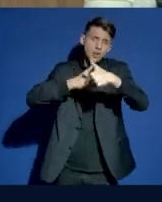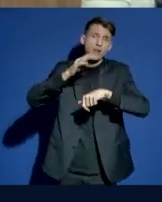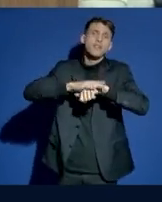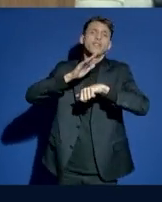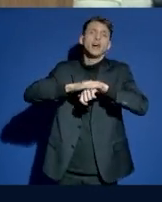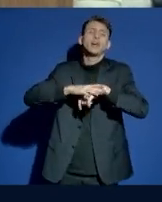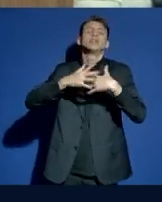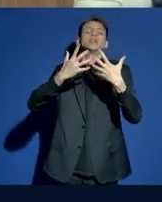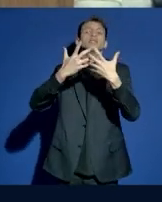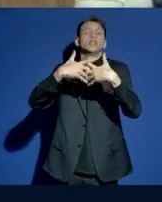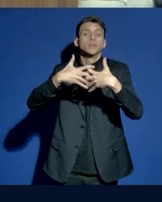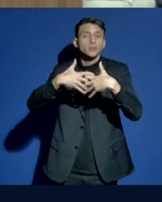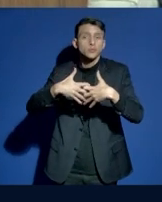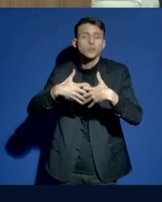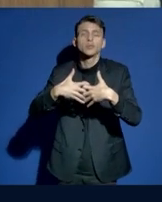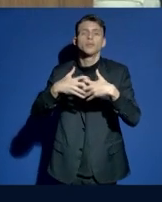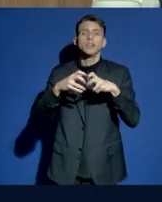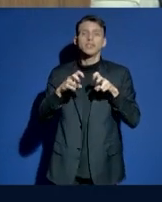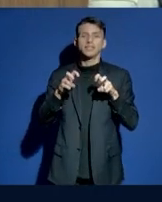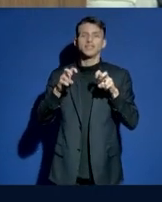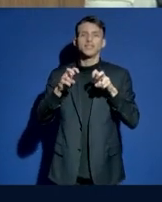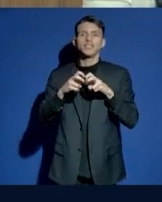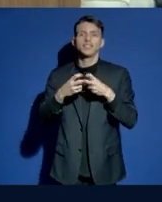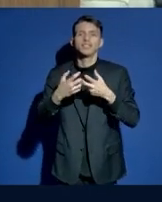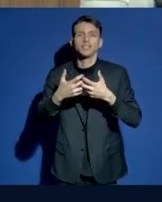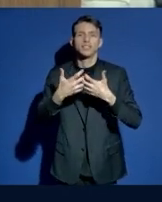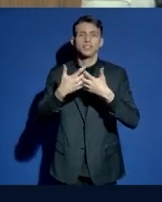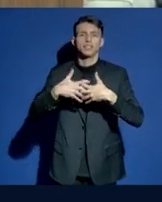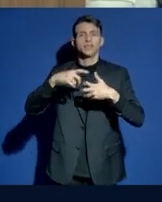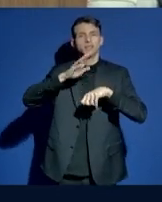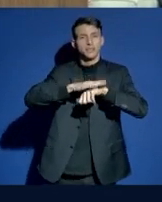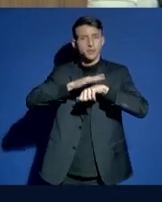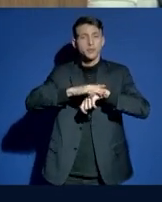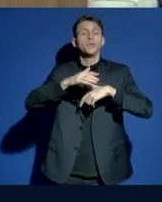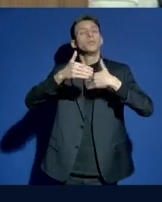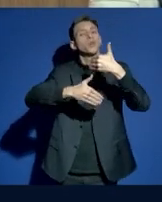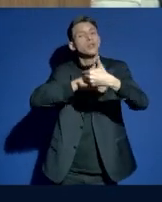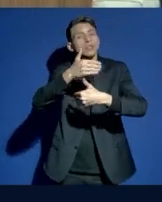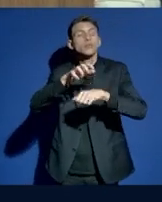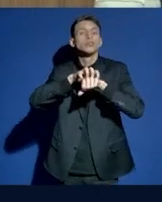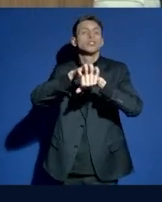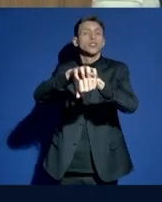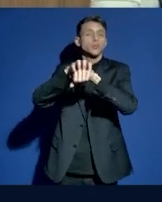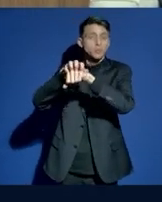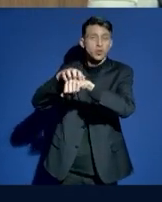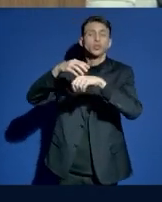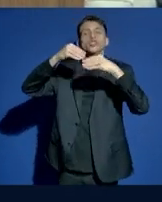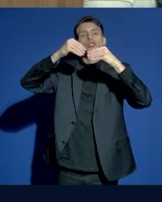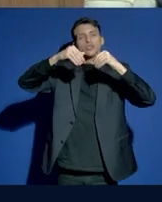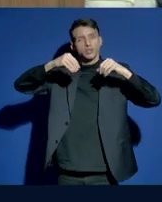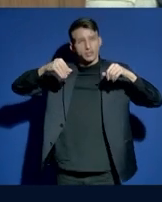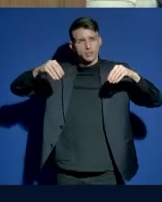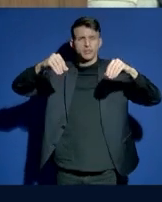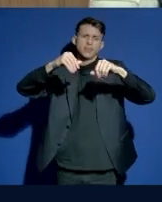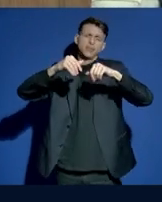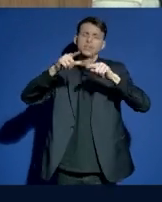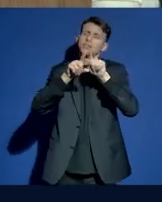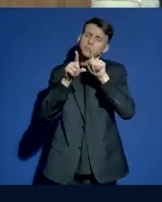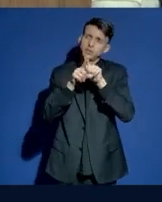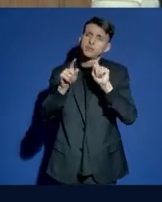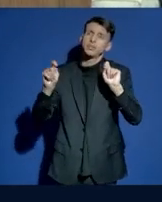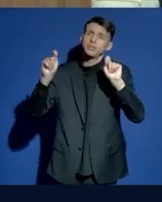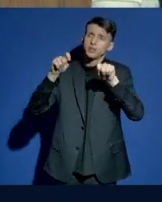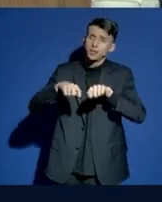semi reboques que são importantíssimos para o início do processo né transporte de grãos e insumos defensivos que